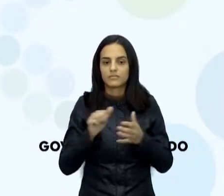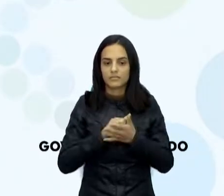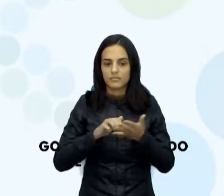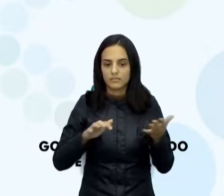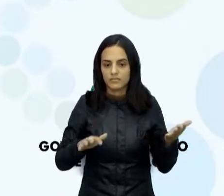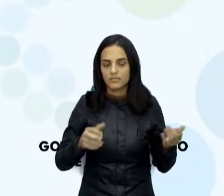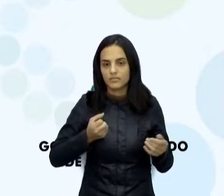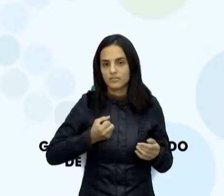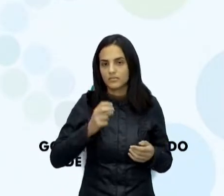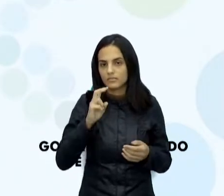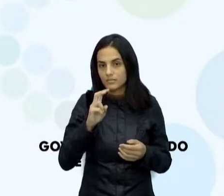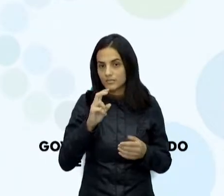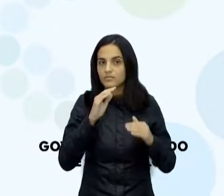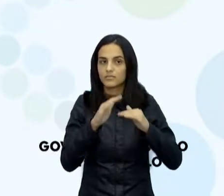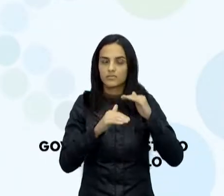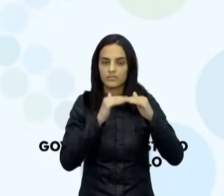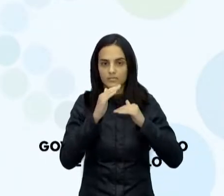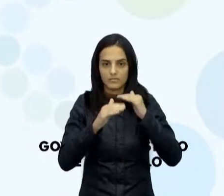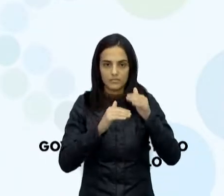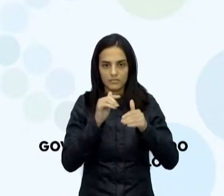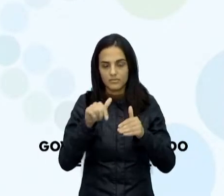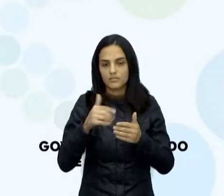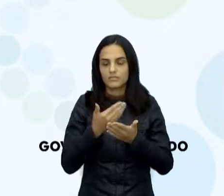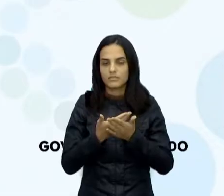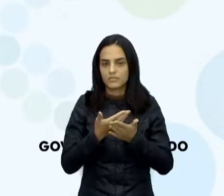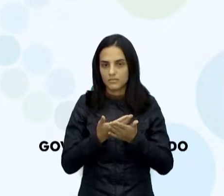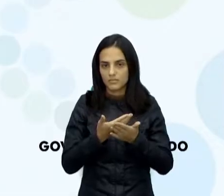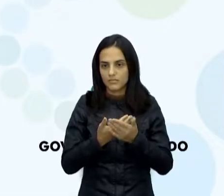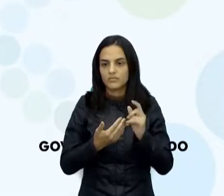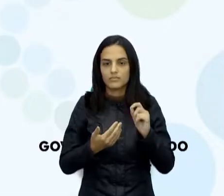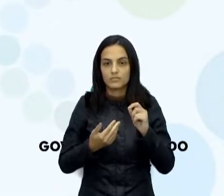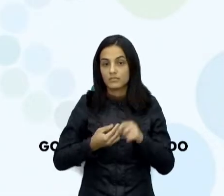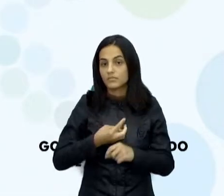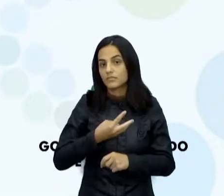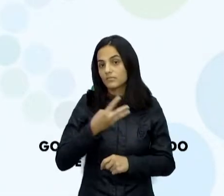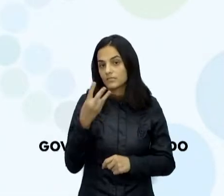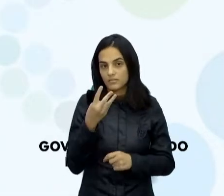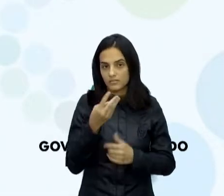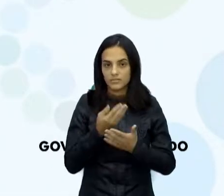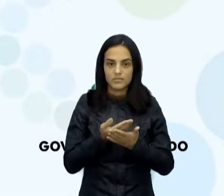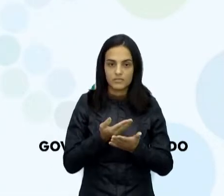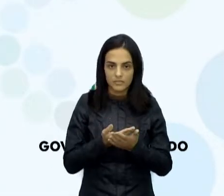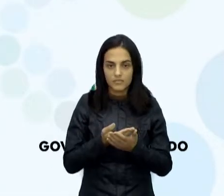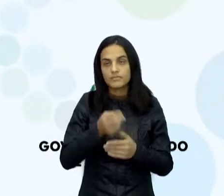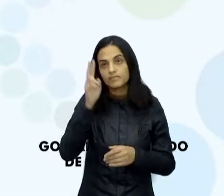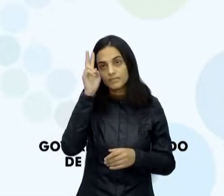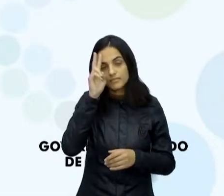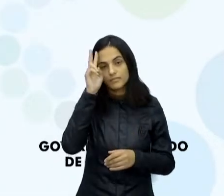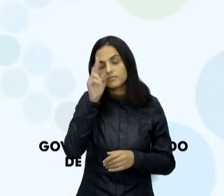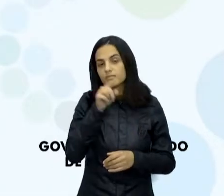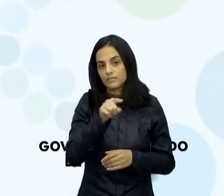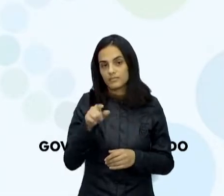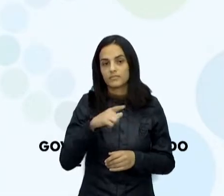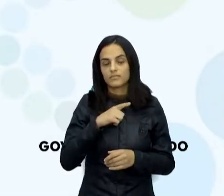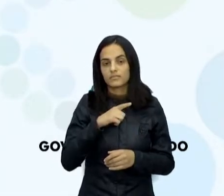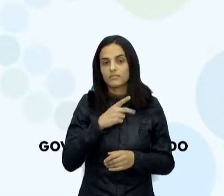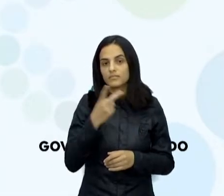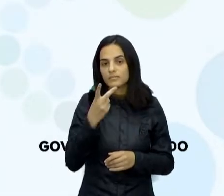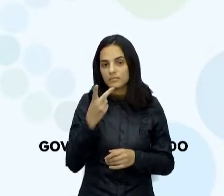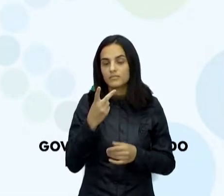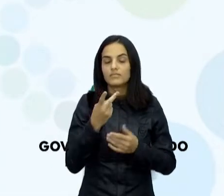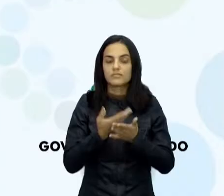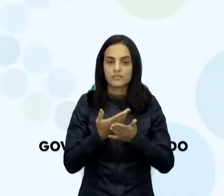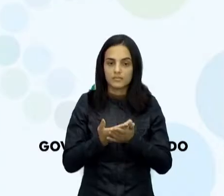5 para o desenvolvimento dessa aula, que é a terceira aula, né? Lembrem-se que vocês tiveram duas aulas aí